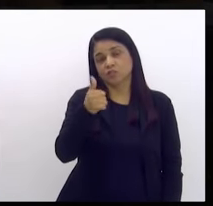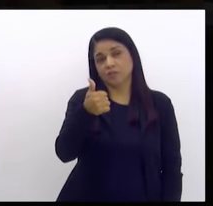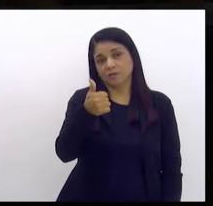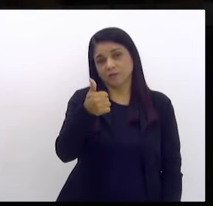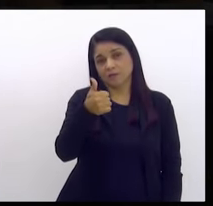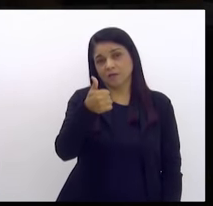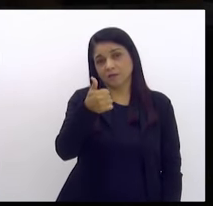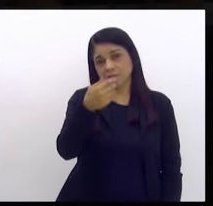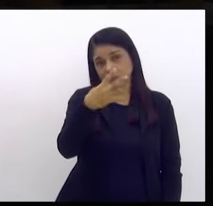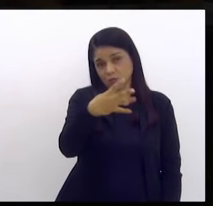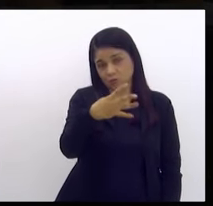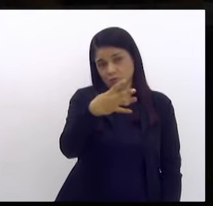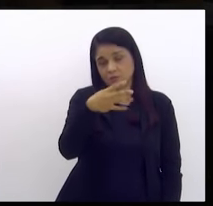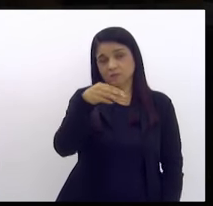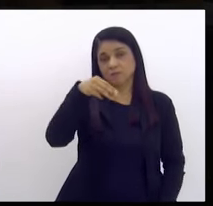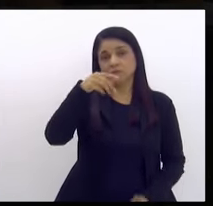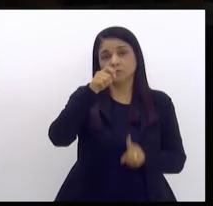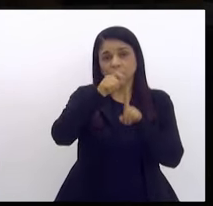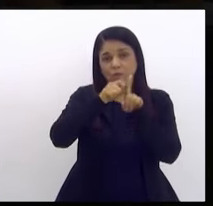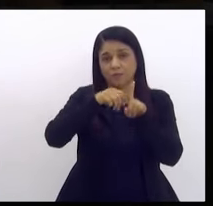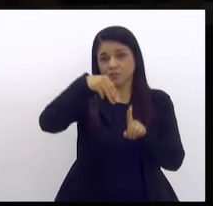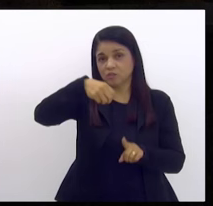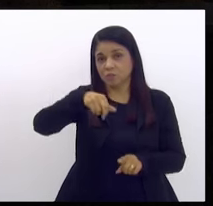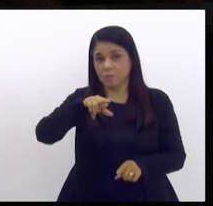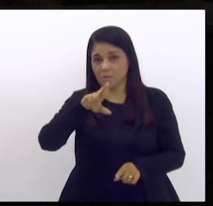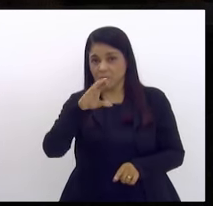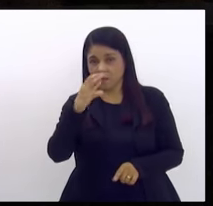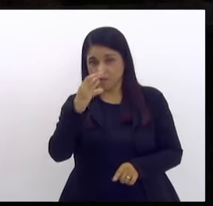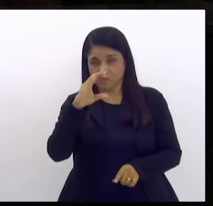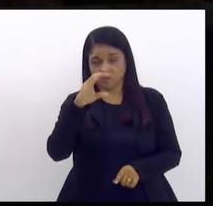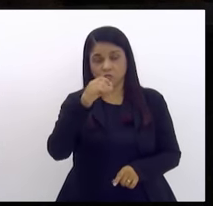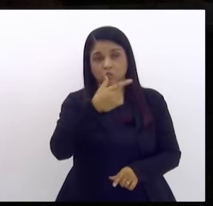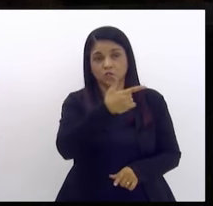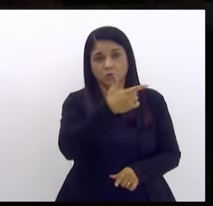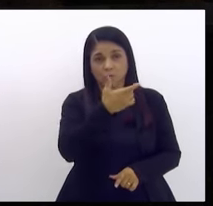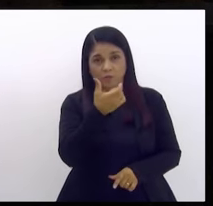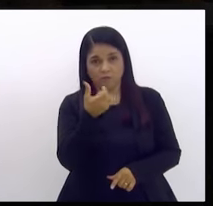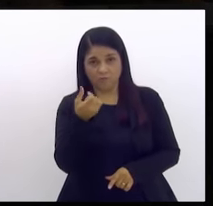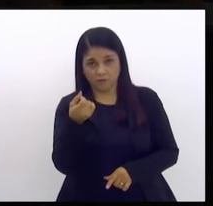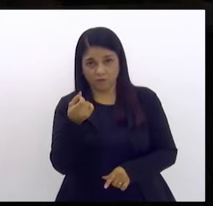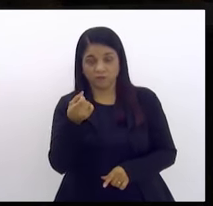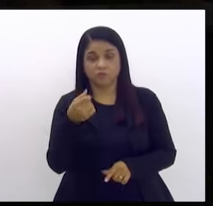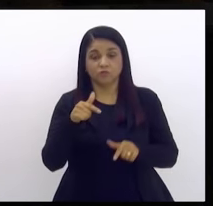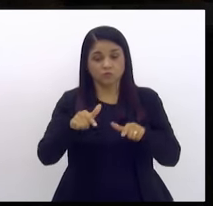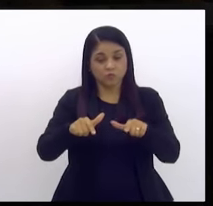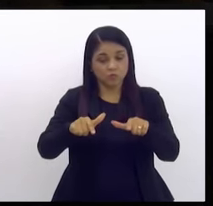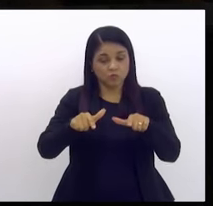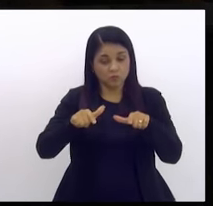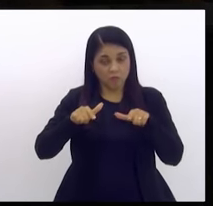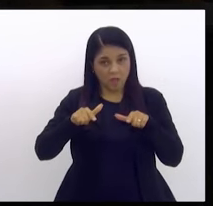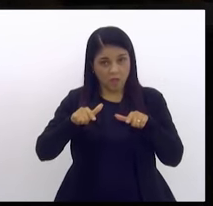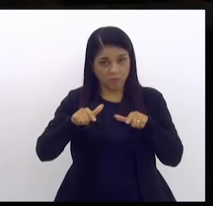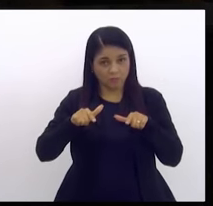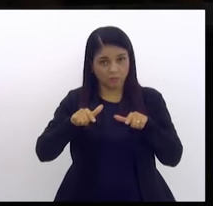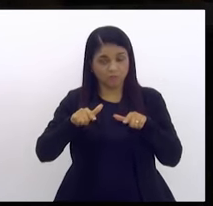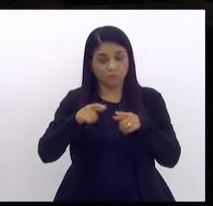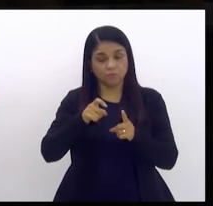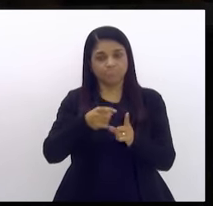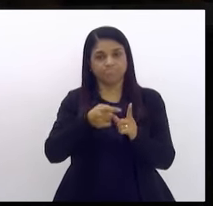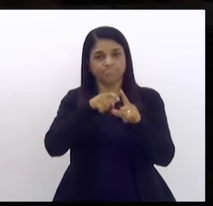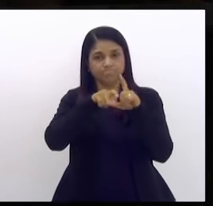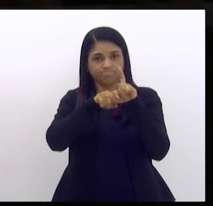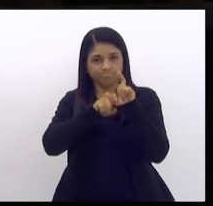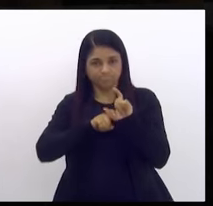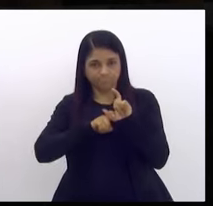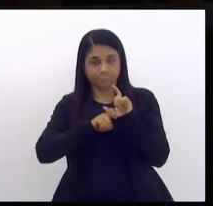de 2020, foi declarada a pandemia. Os laudos ficaram suspensos, deputado Amorim lembra disso,